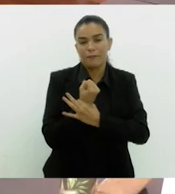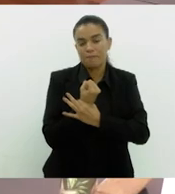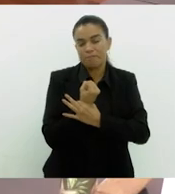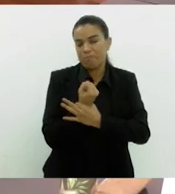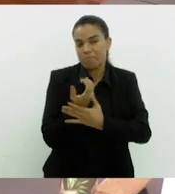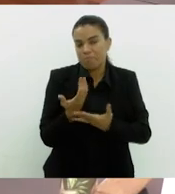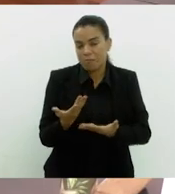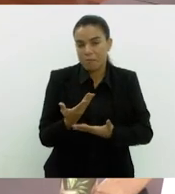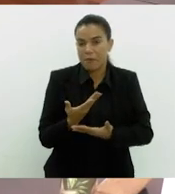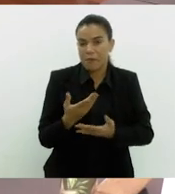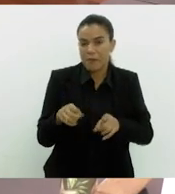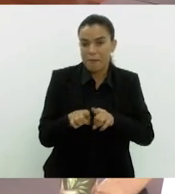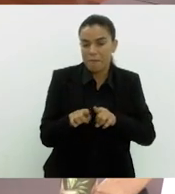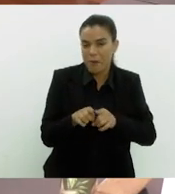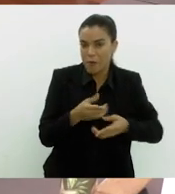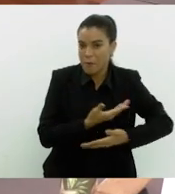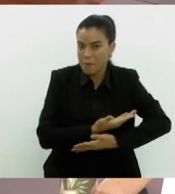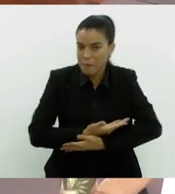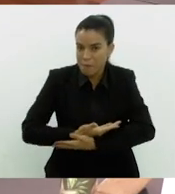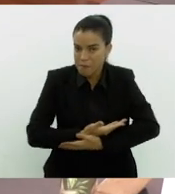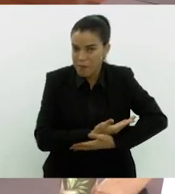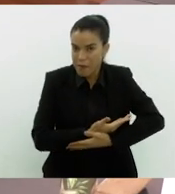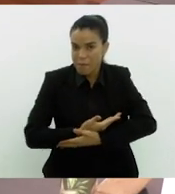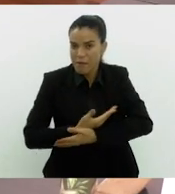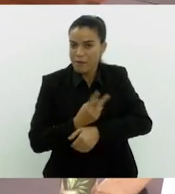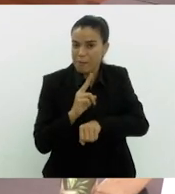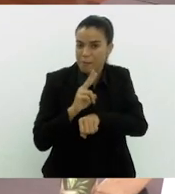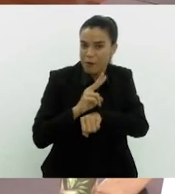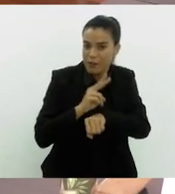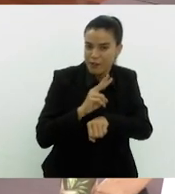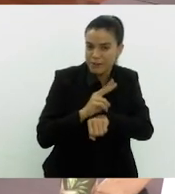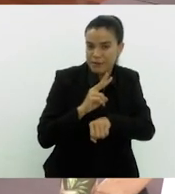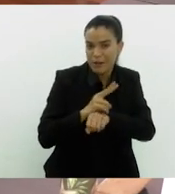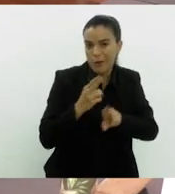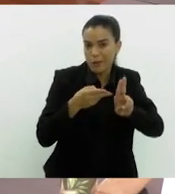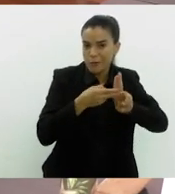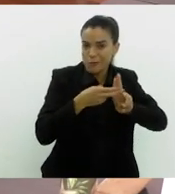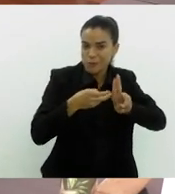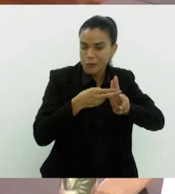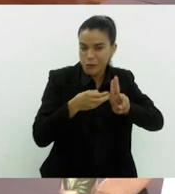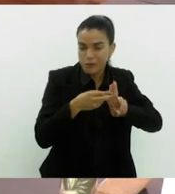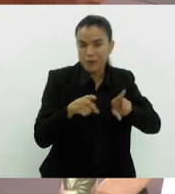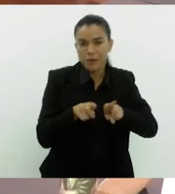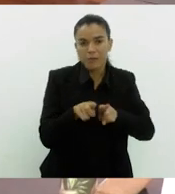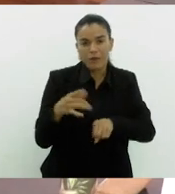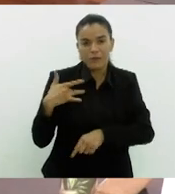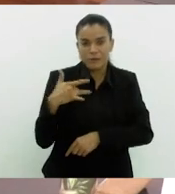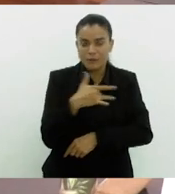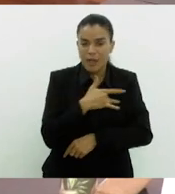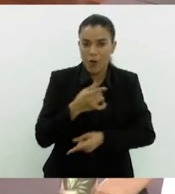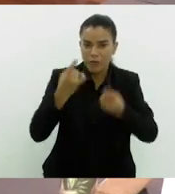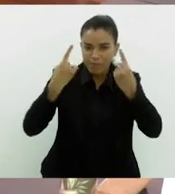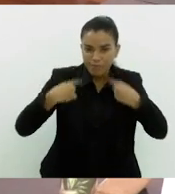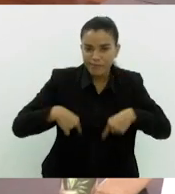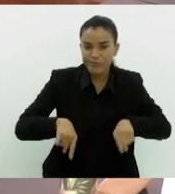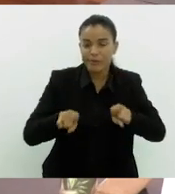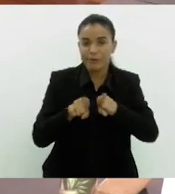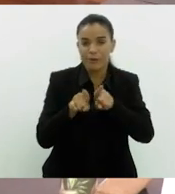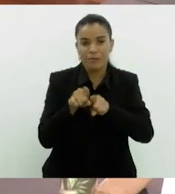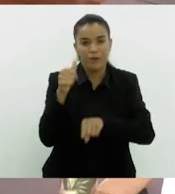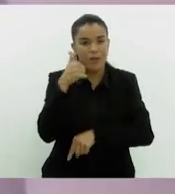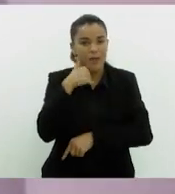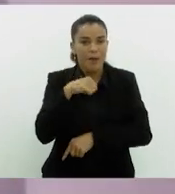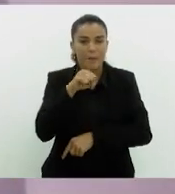enfim, dessa criança ser respaldada no sistema de saúde, dessa criança ter a sua saúde também integral e a própria mulher.